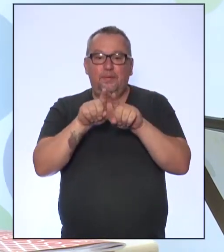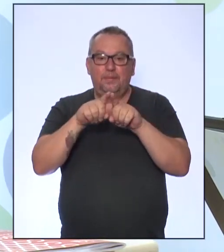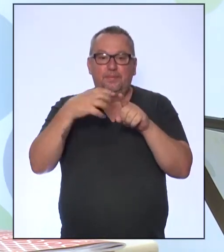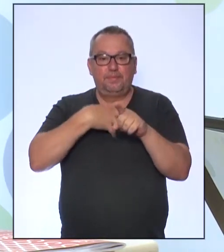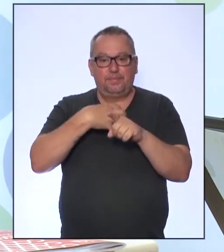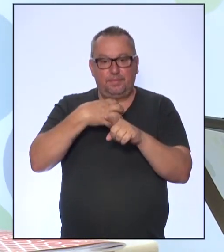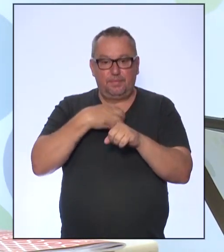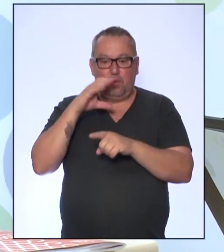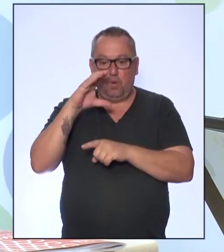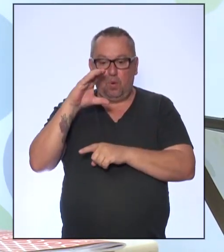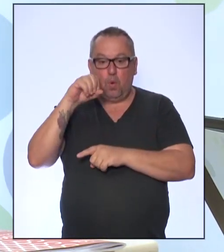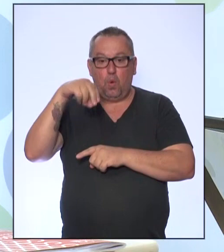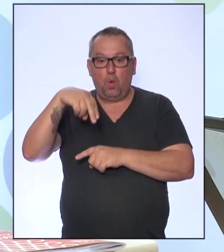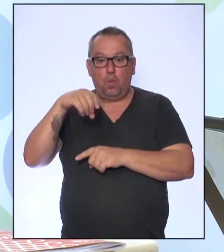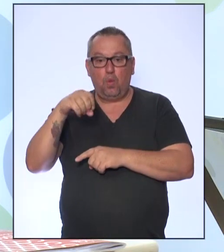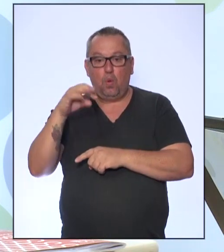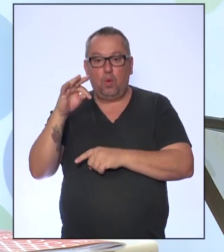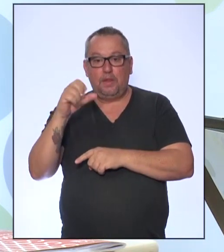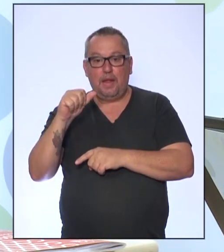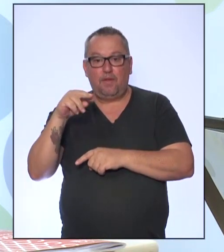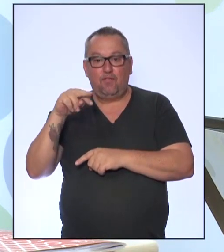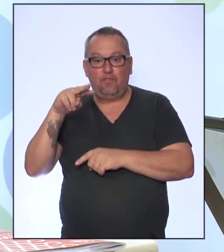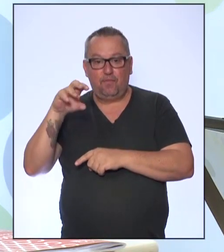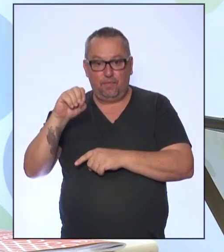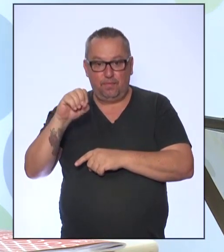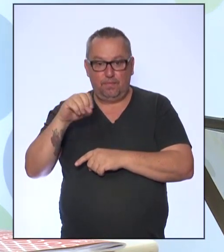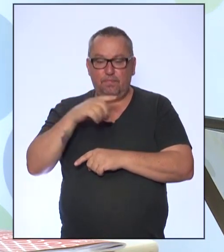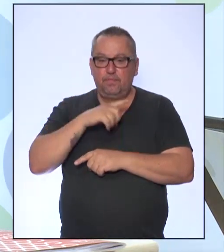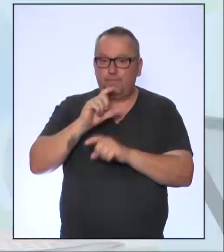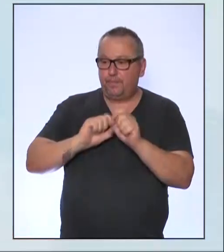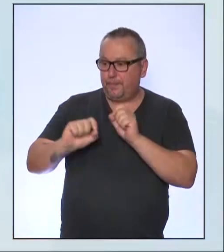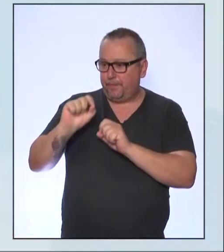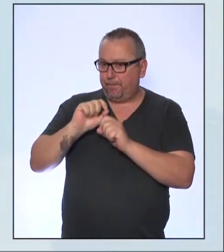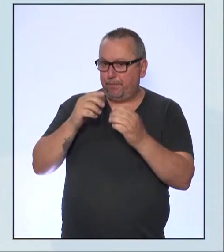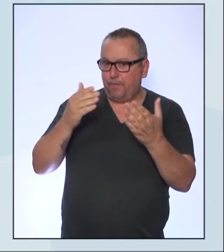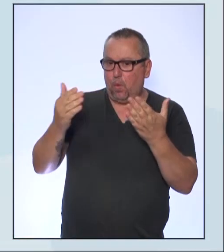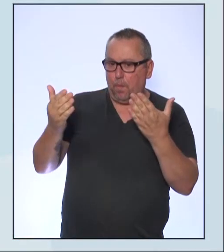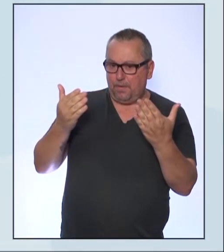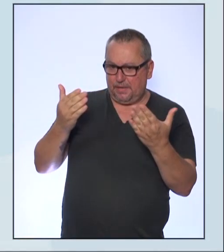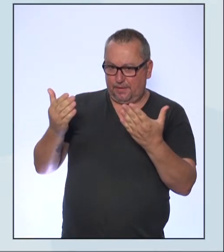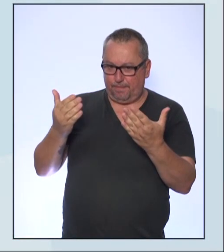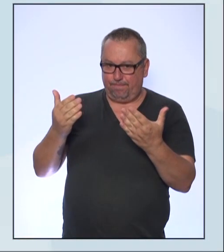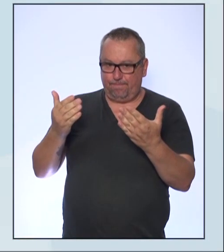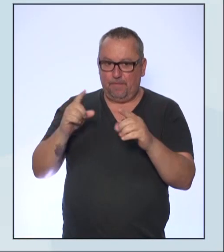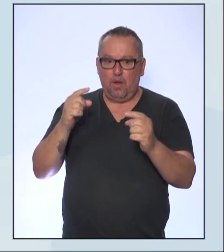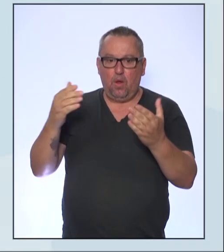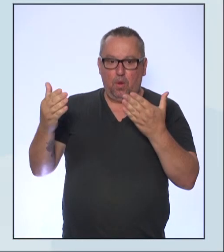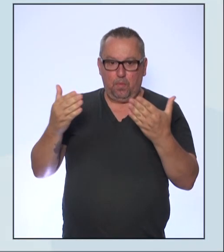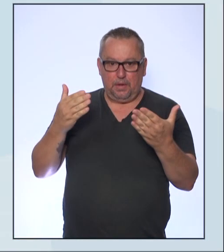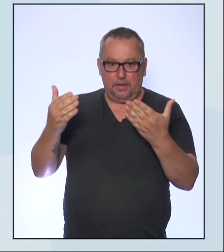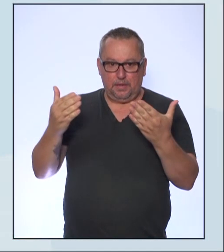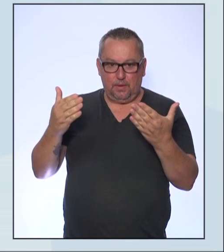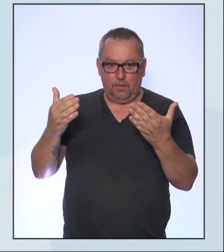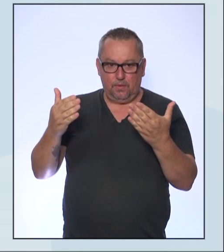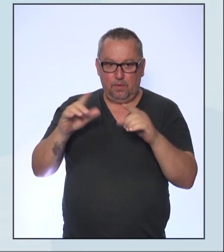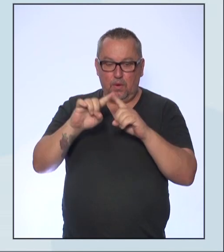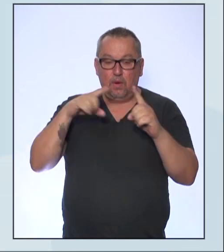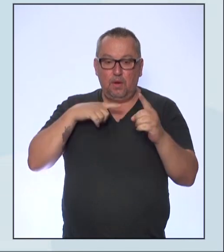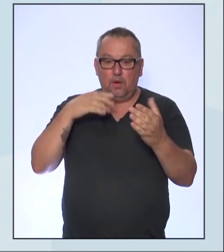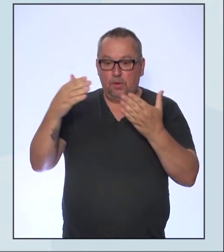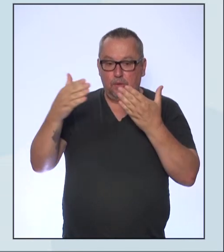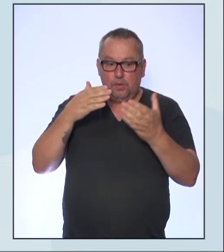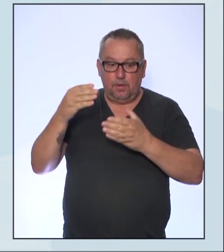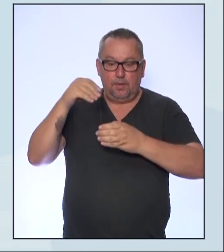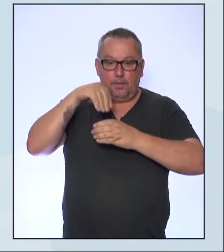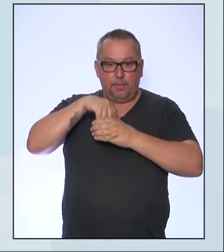sentidos conotativos. Vamos lá. Nós temos o quê? A comparação. A comparação, quando eu tenho uma comparação implícita,